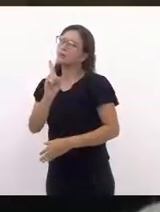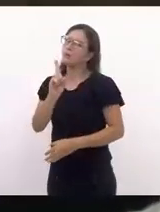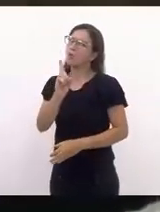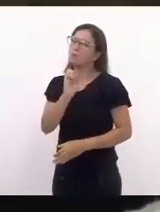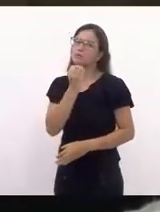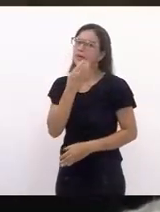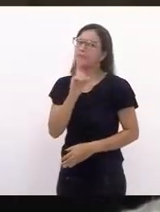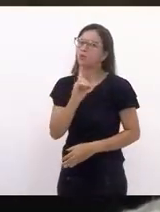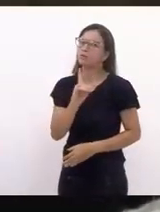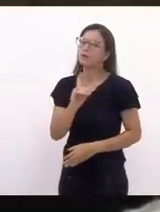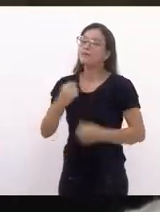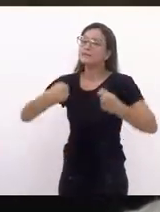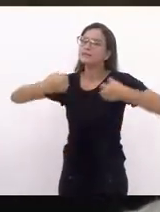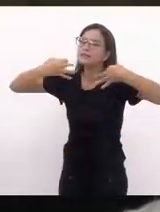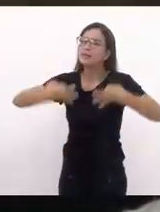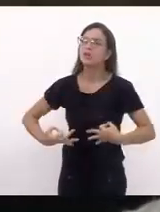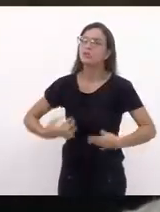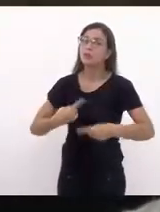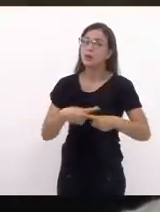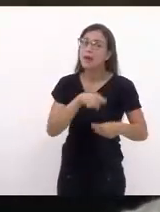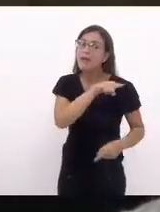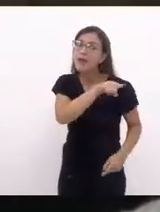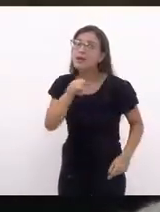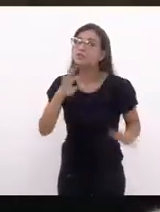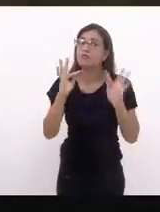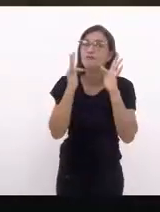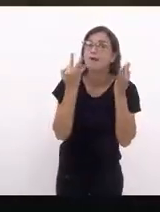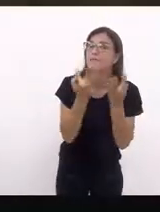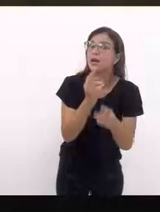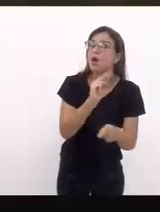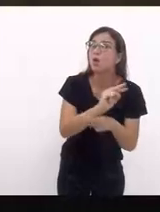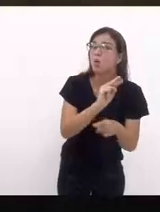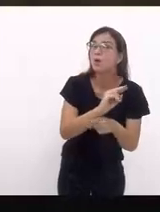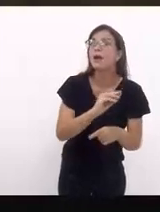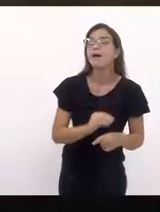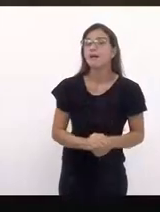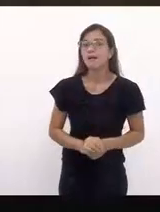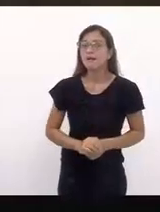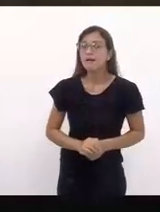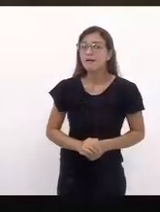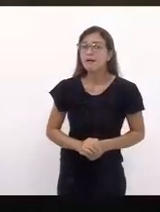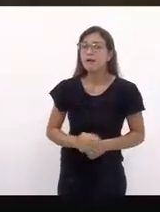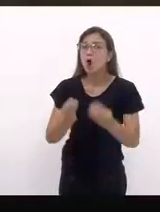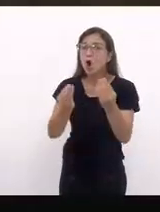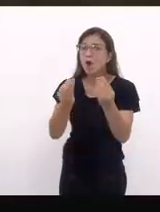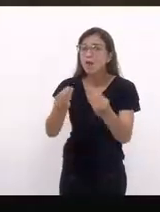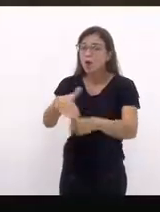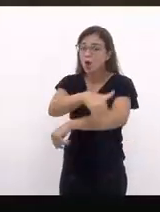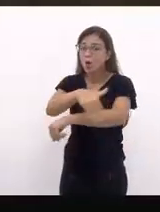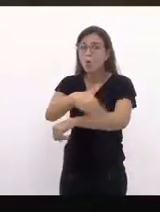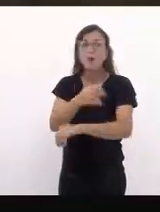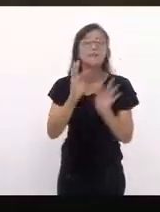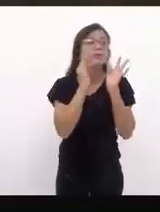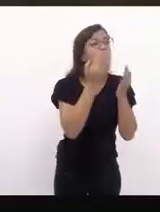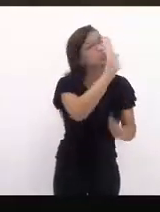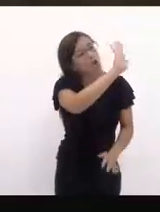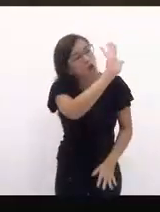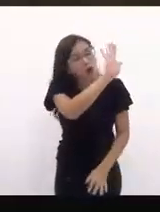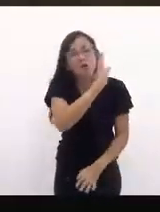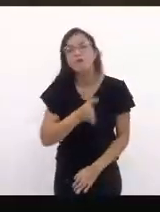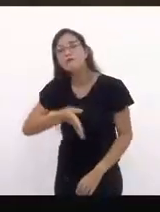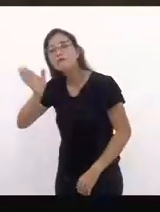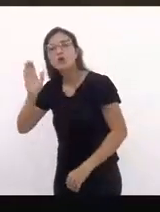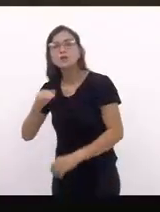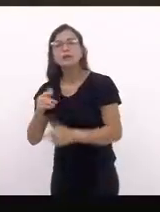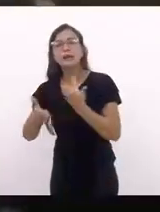e-social puxo planilha sou chefes de planilha que vão para as duas se despede da sua família não sabe